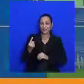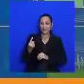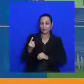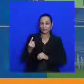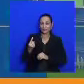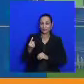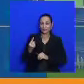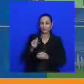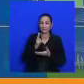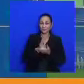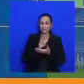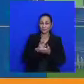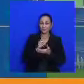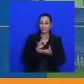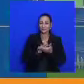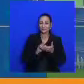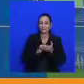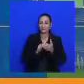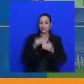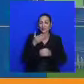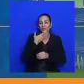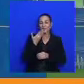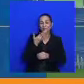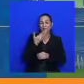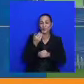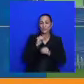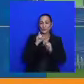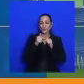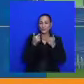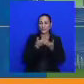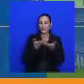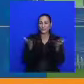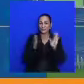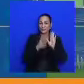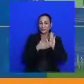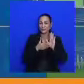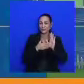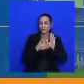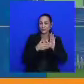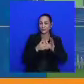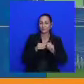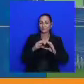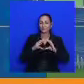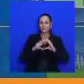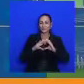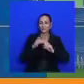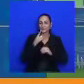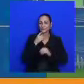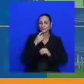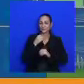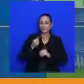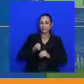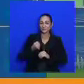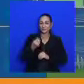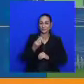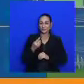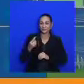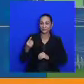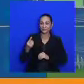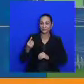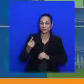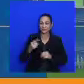81. Na sequência tem Loto Fácil. Boa sorte para você que apostou. Bola vermelha, número